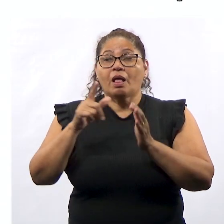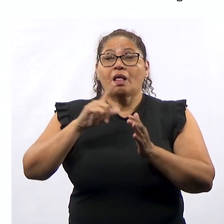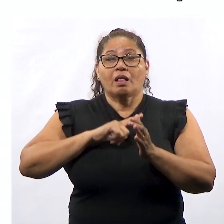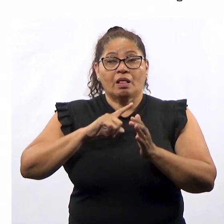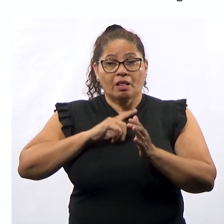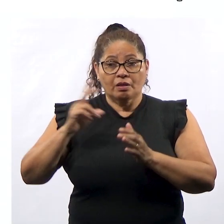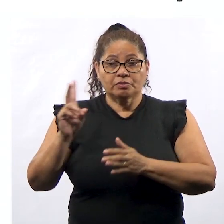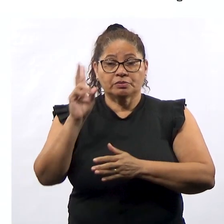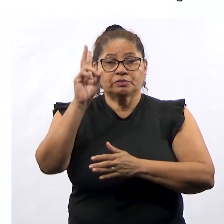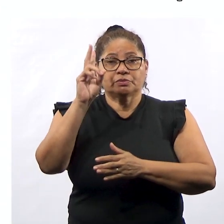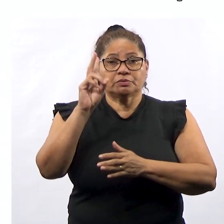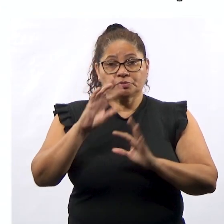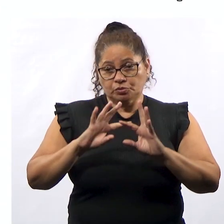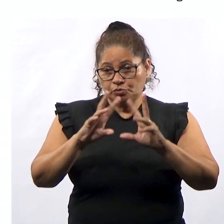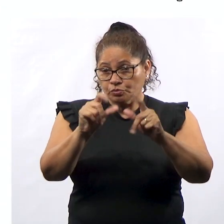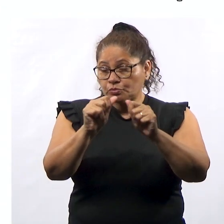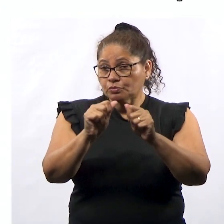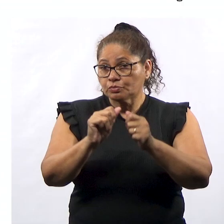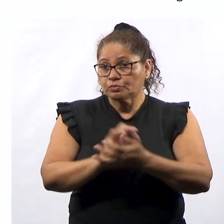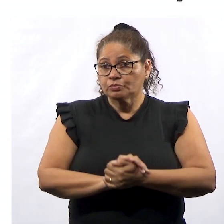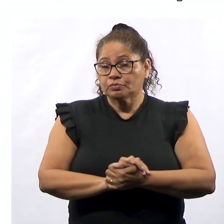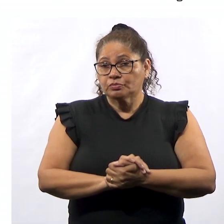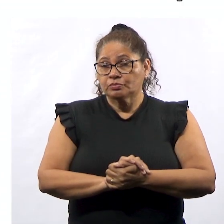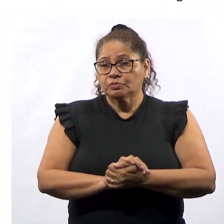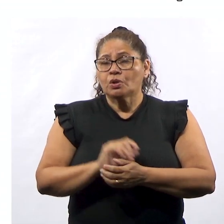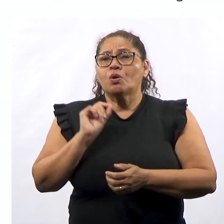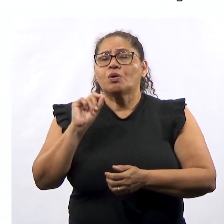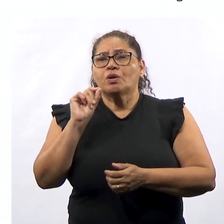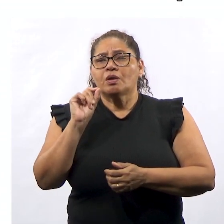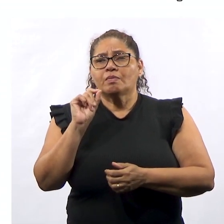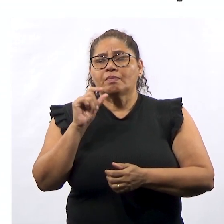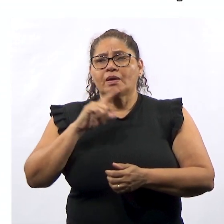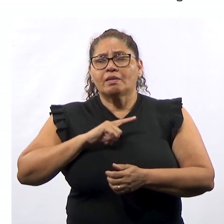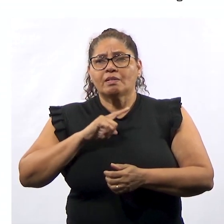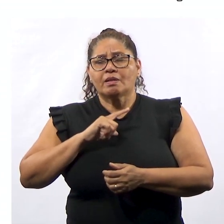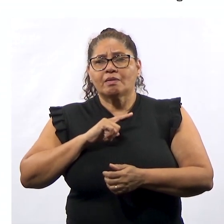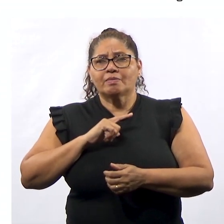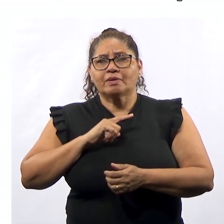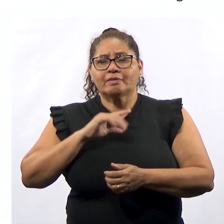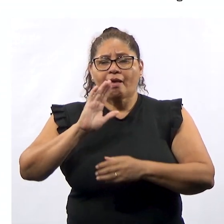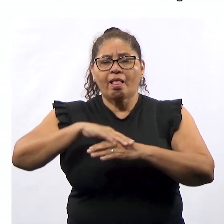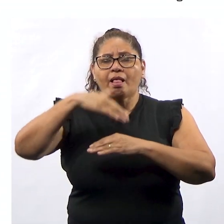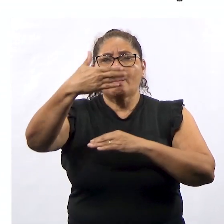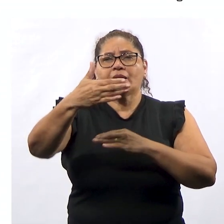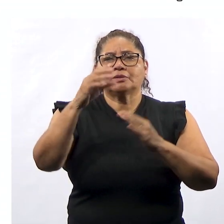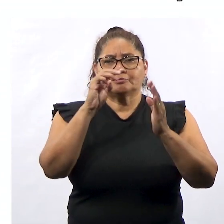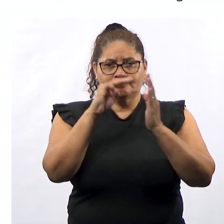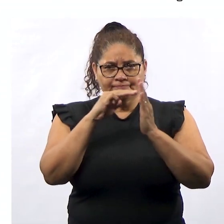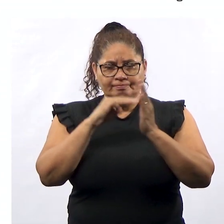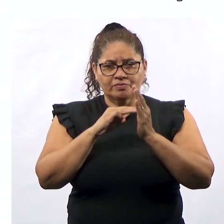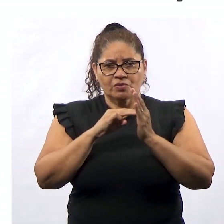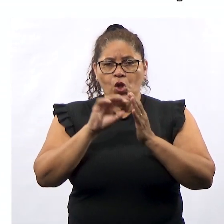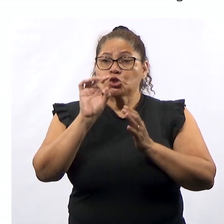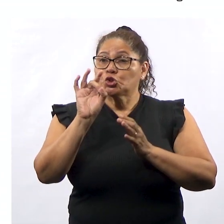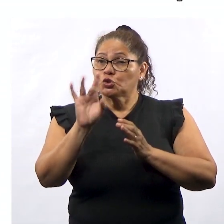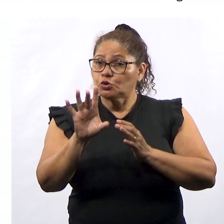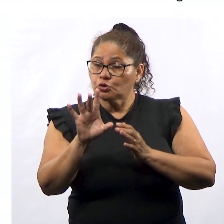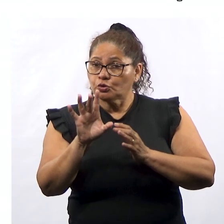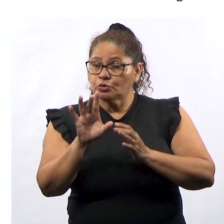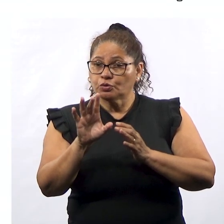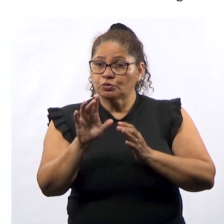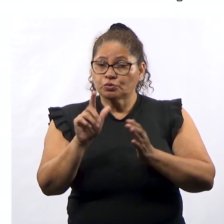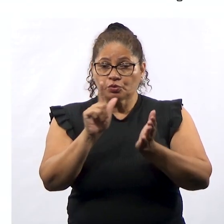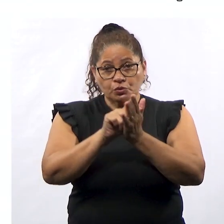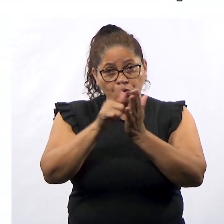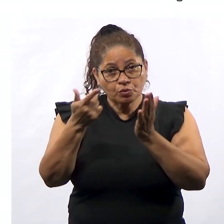mesmo valor para todos? O que mais nós ensinamos além do conteúdo? É somente aquilo que está no